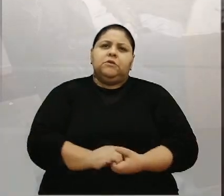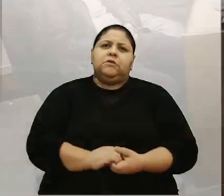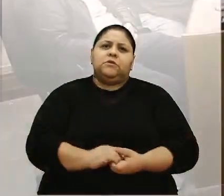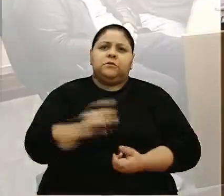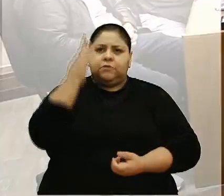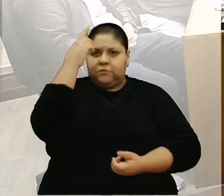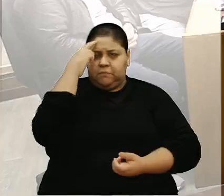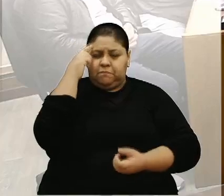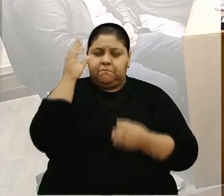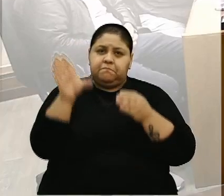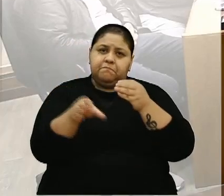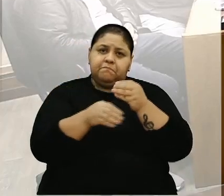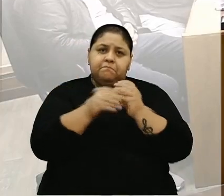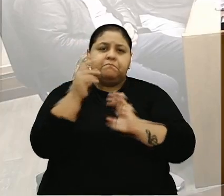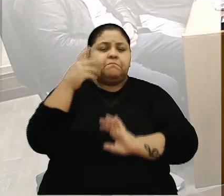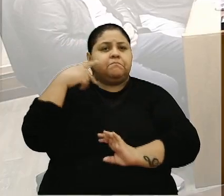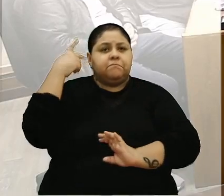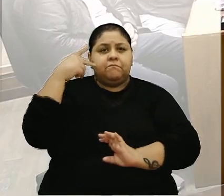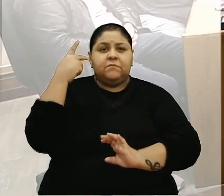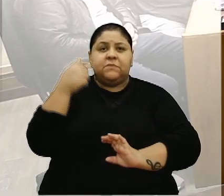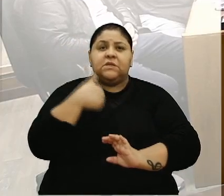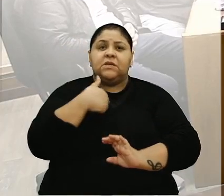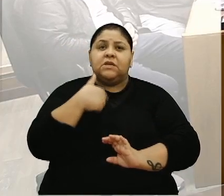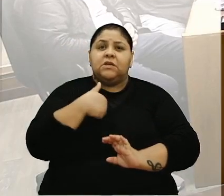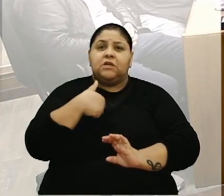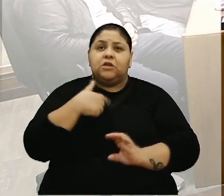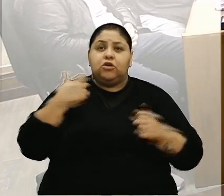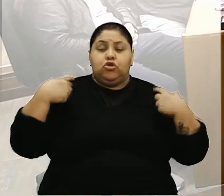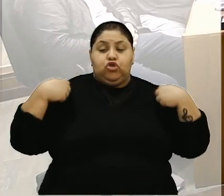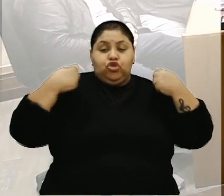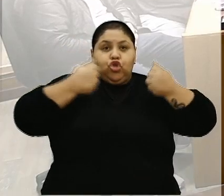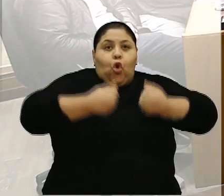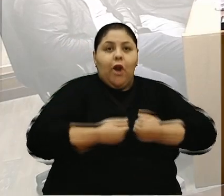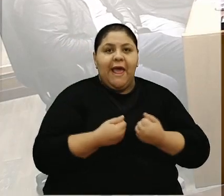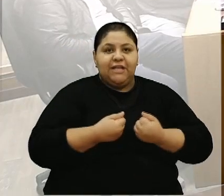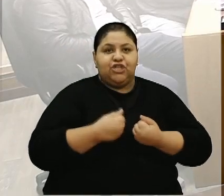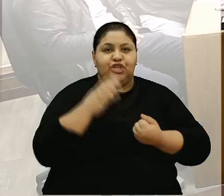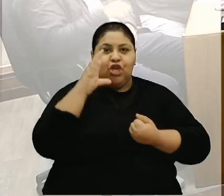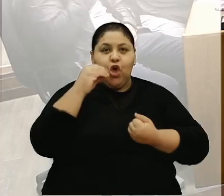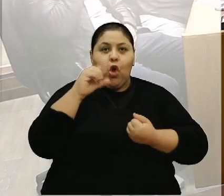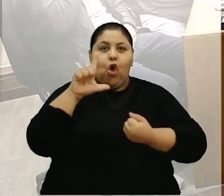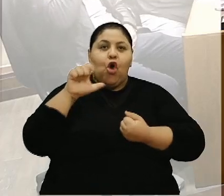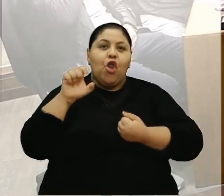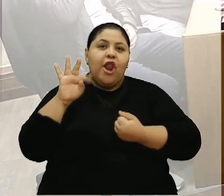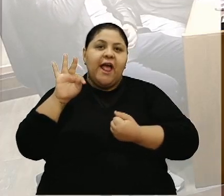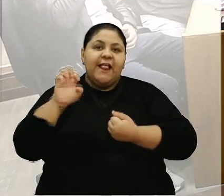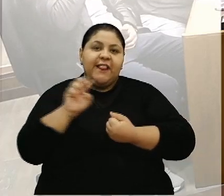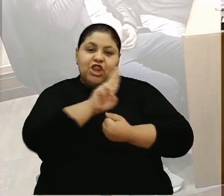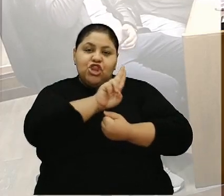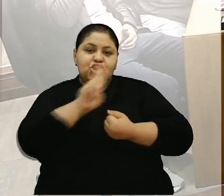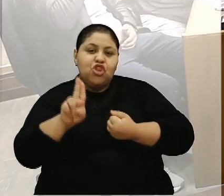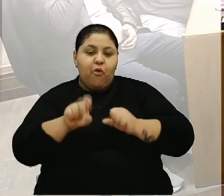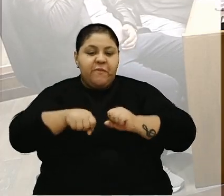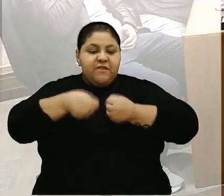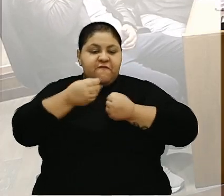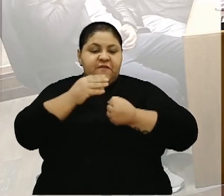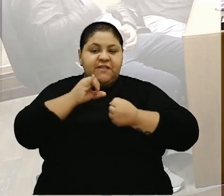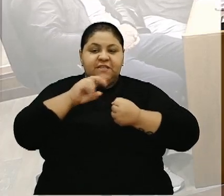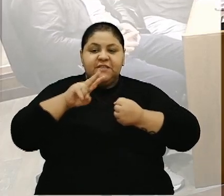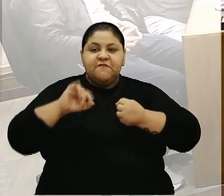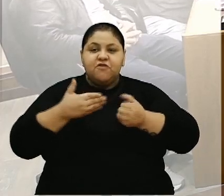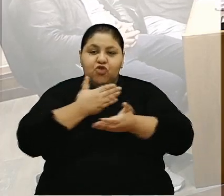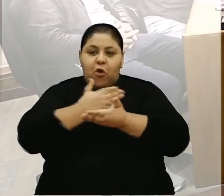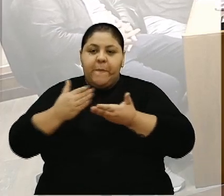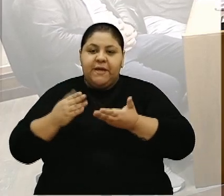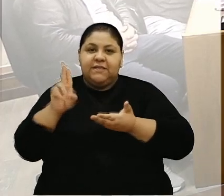Rafael Bueno, sua parte. Vereador, eu vim de colete hoje, né? Tá na moda, todo mundo pega um coletezinho, põe nome Defesa Civil ali e sai usando.